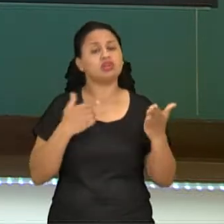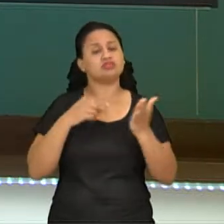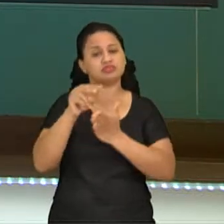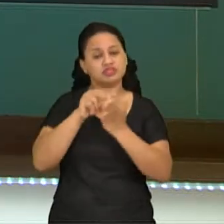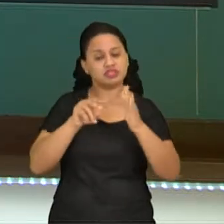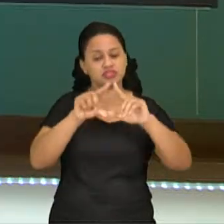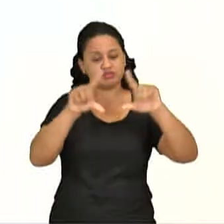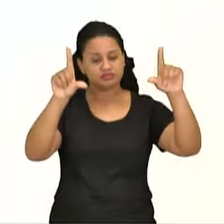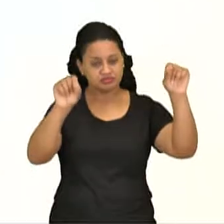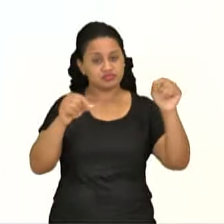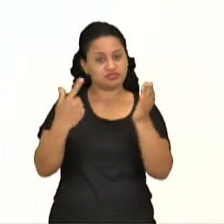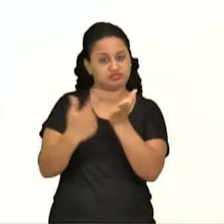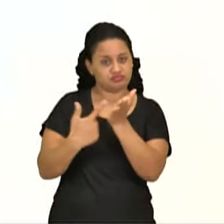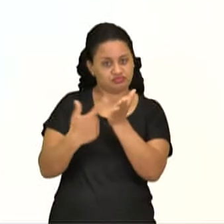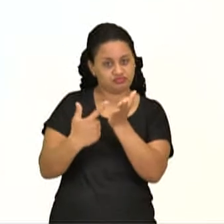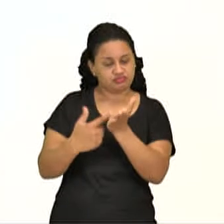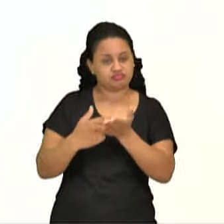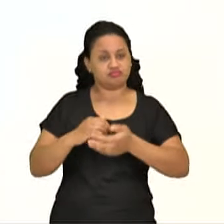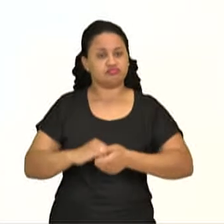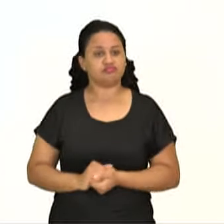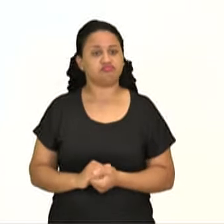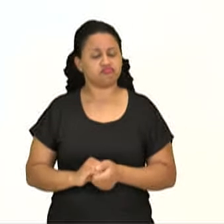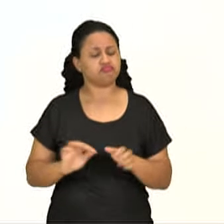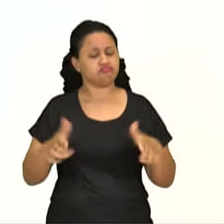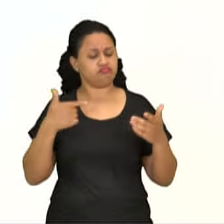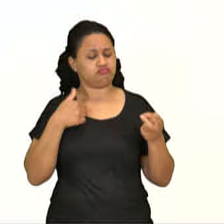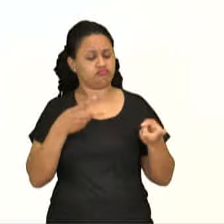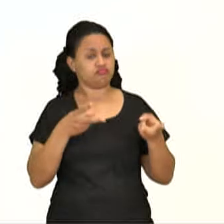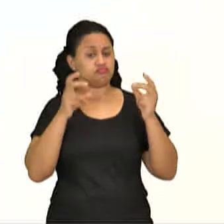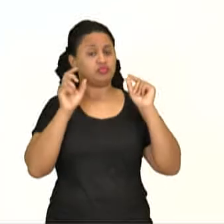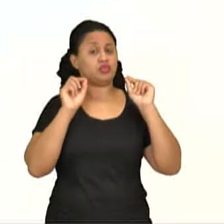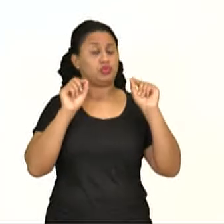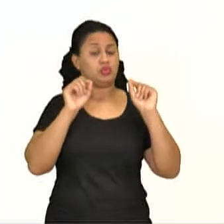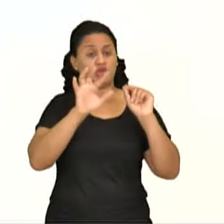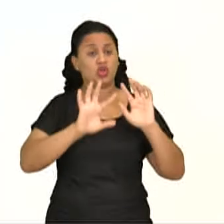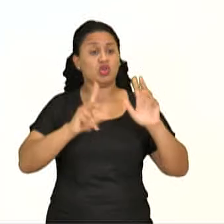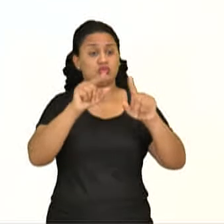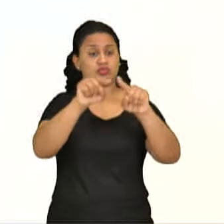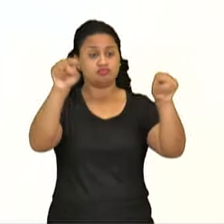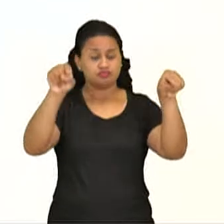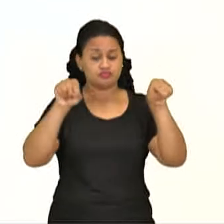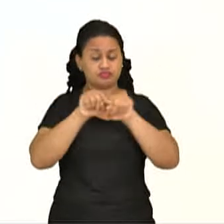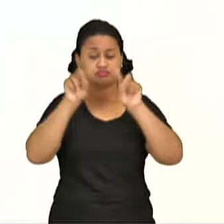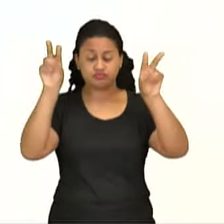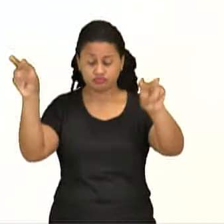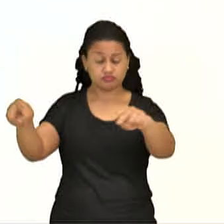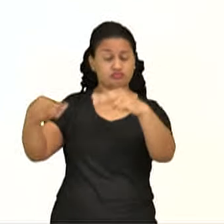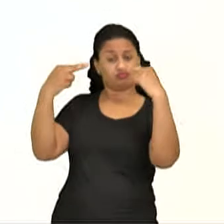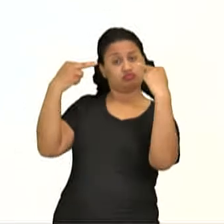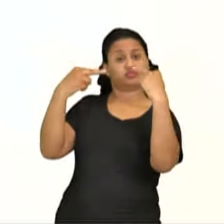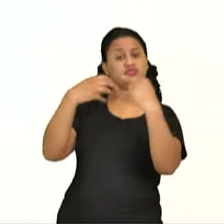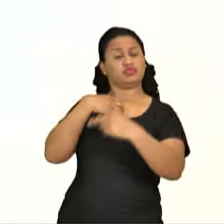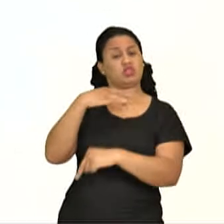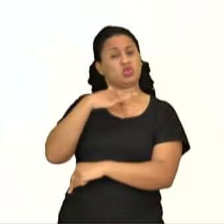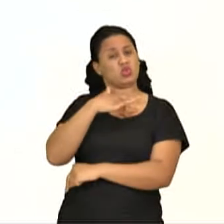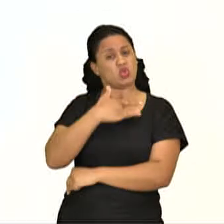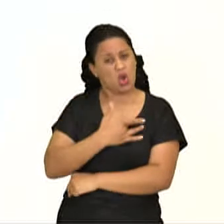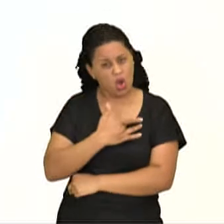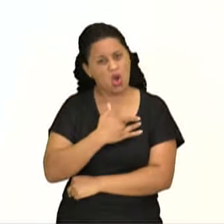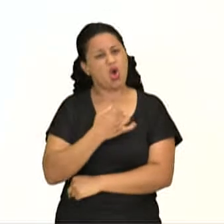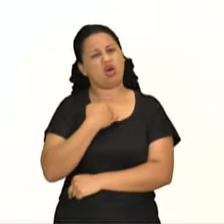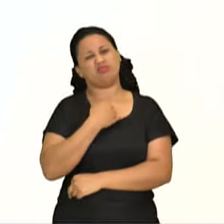Cor da Ternura. Quando dei por mim, a classe inteira me olhava com pena ou